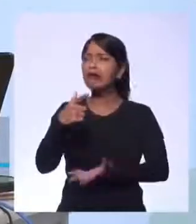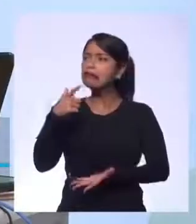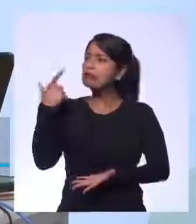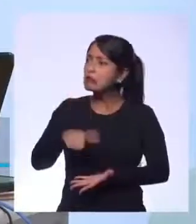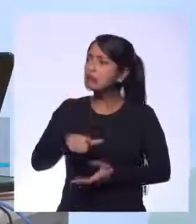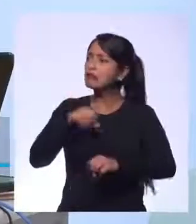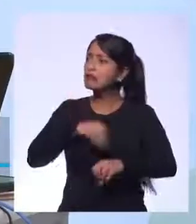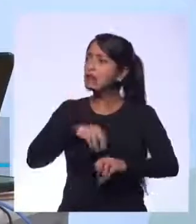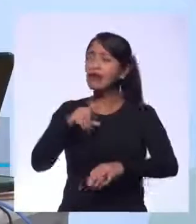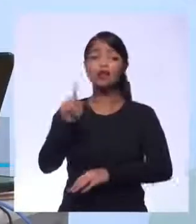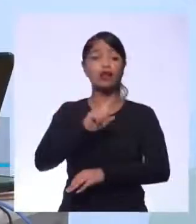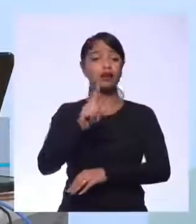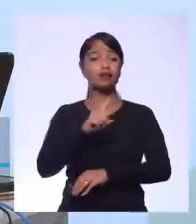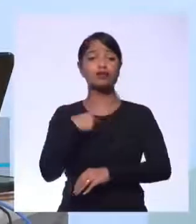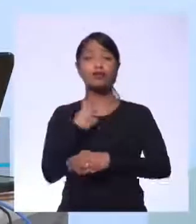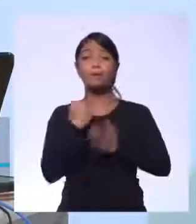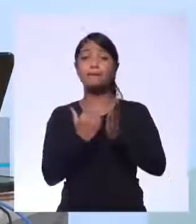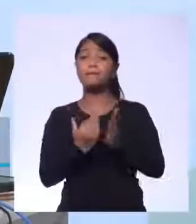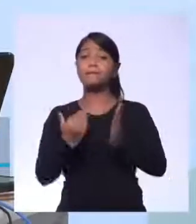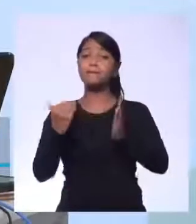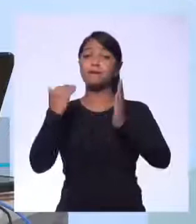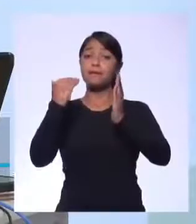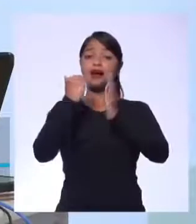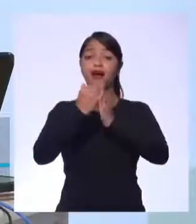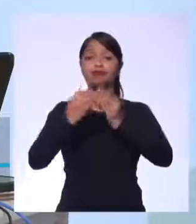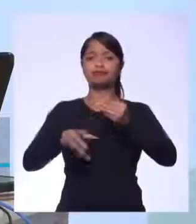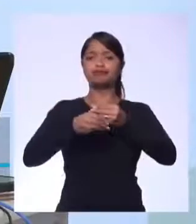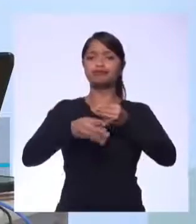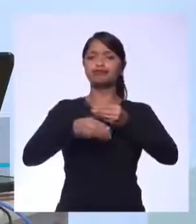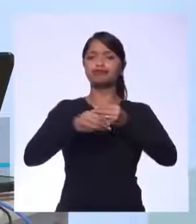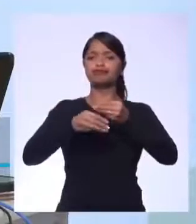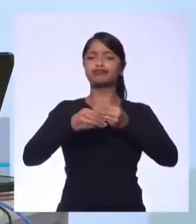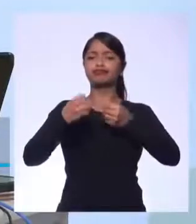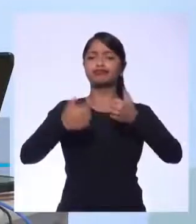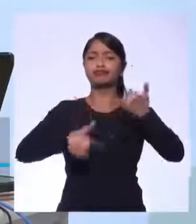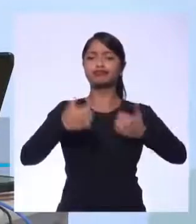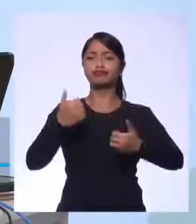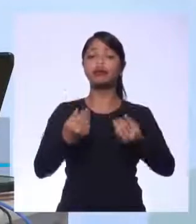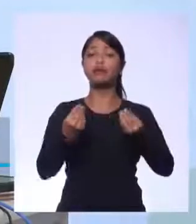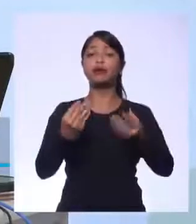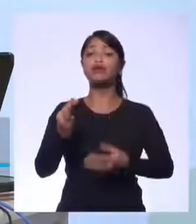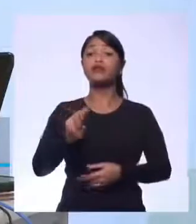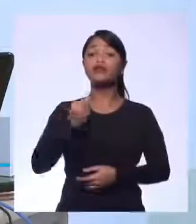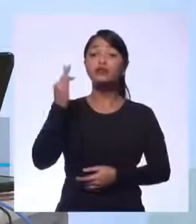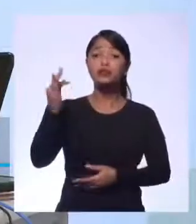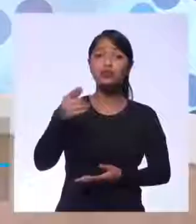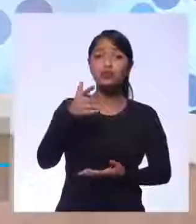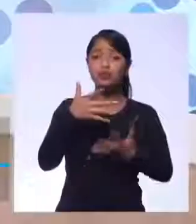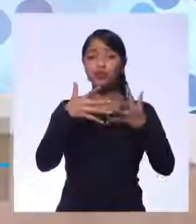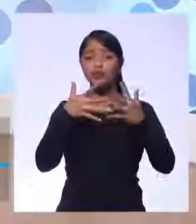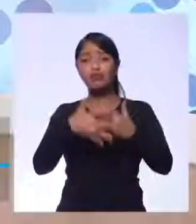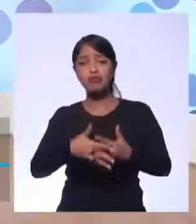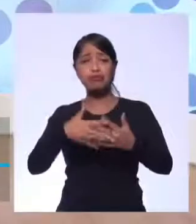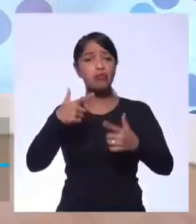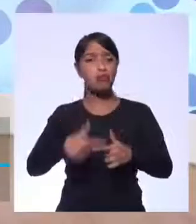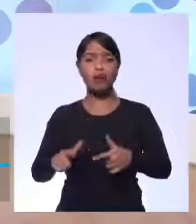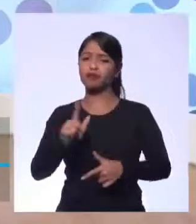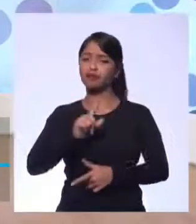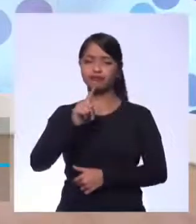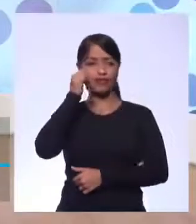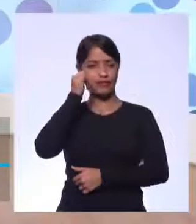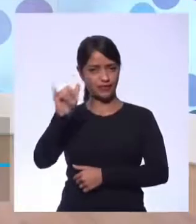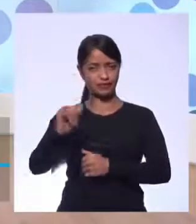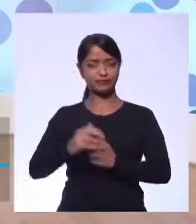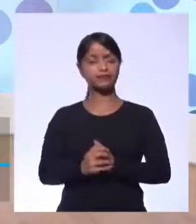vai tentar ir aprofundando para futuramente não ter problema. Claro. E assim, a gente